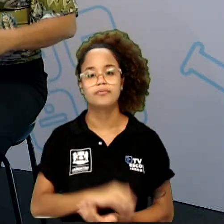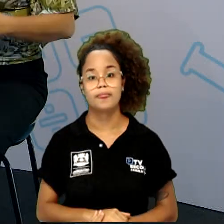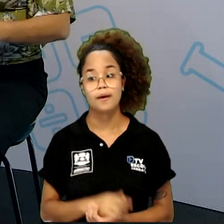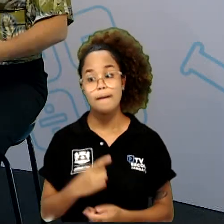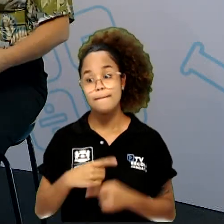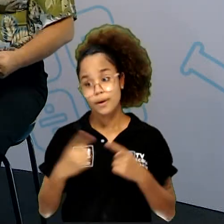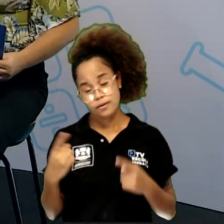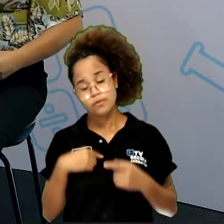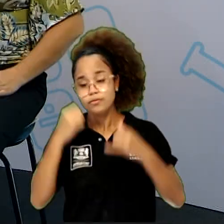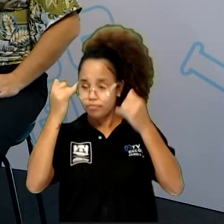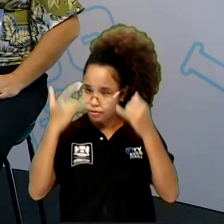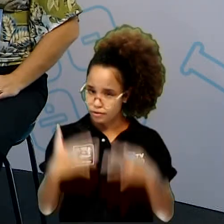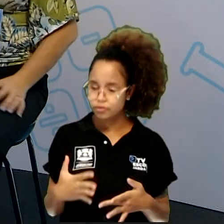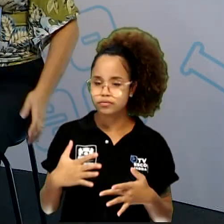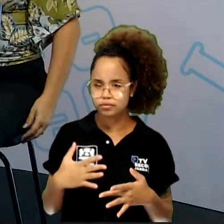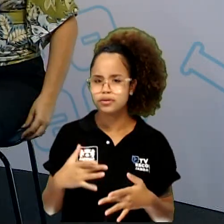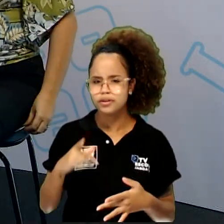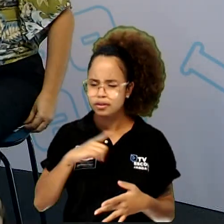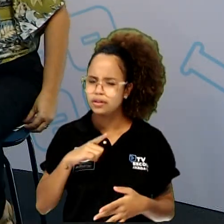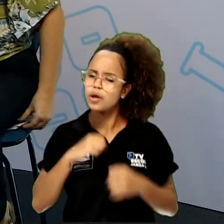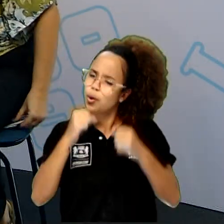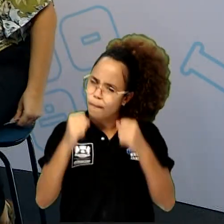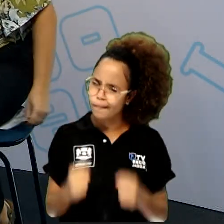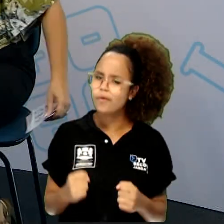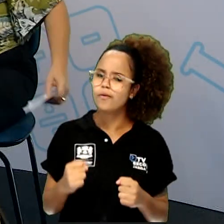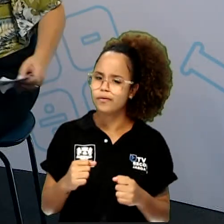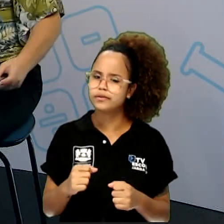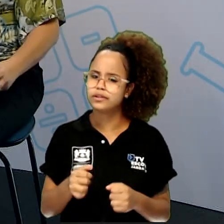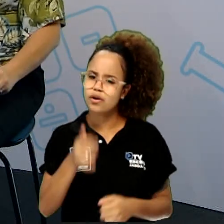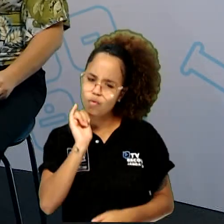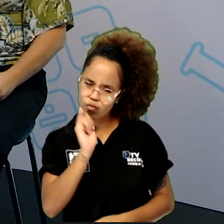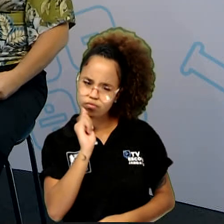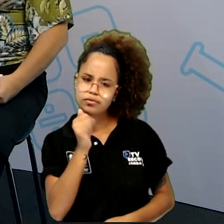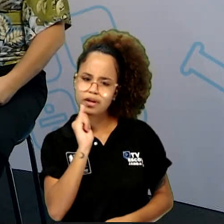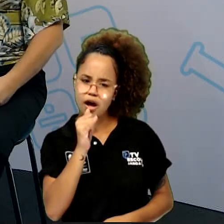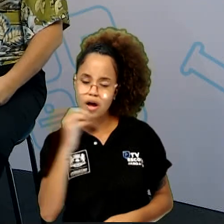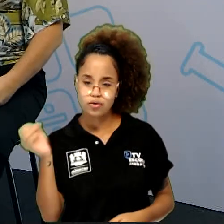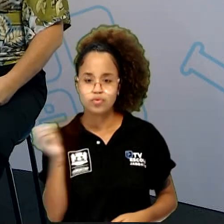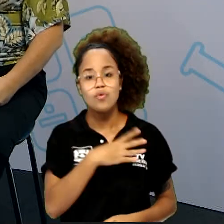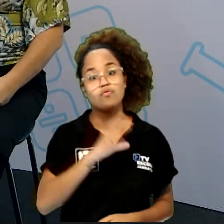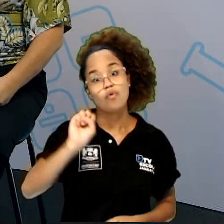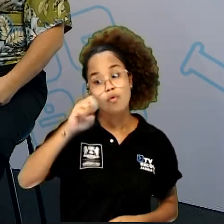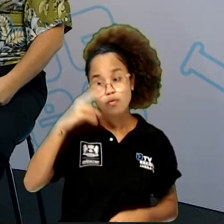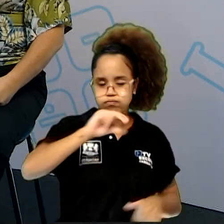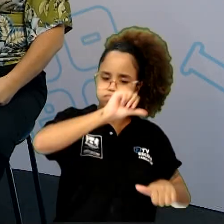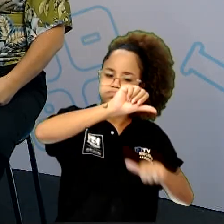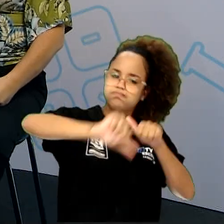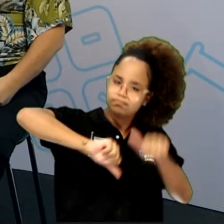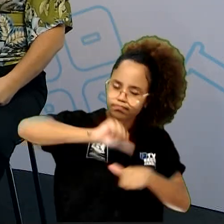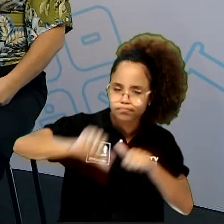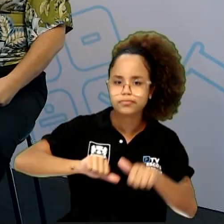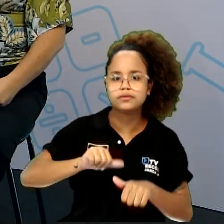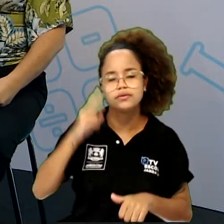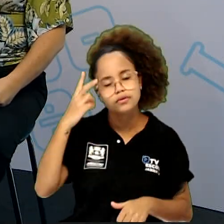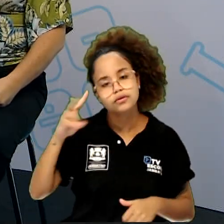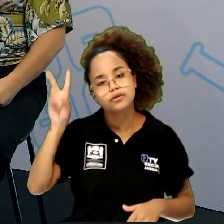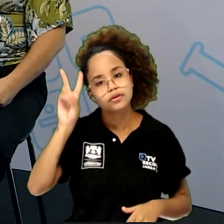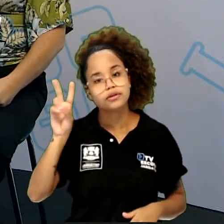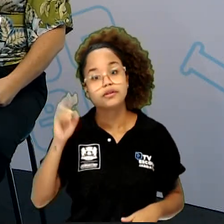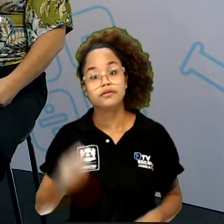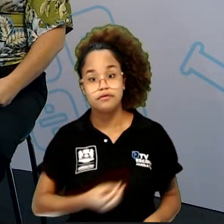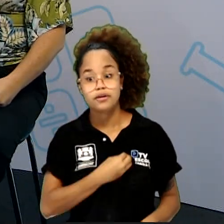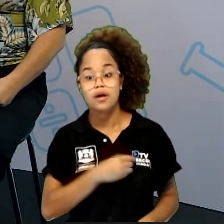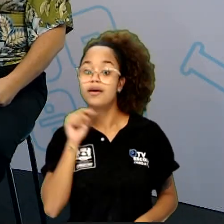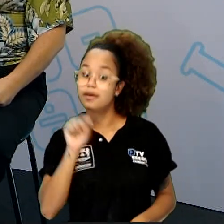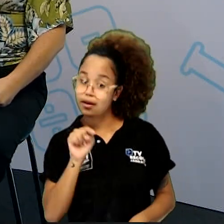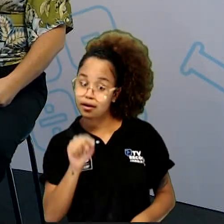para eles assim, que a gente tem esse poder tanto de inventar como de transformar uma história que a gente viveu. E essa história é uma história